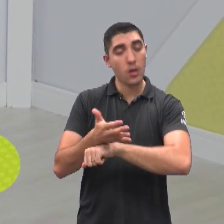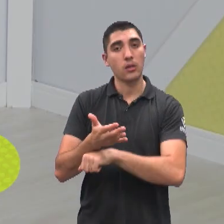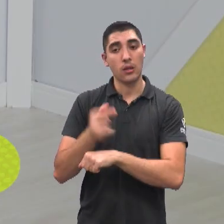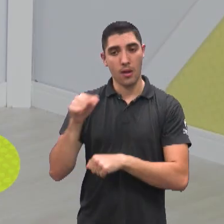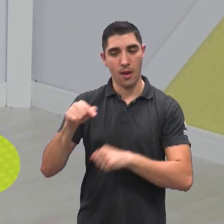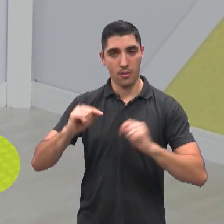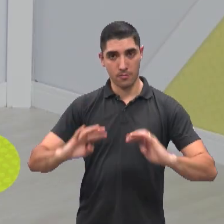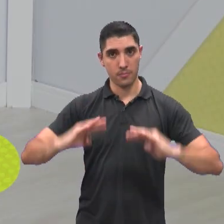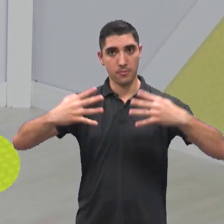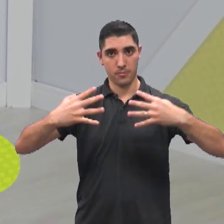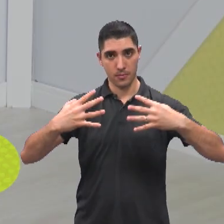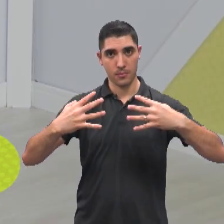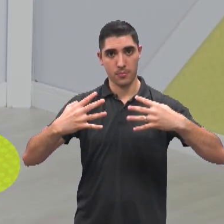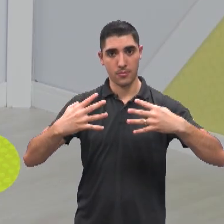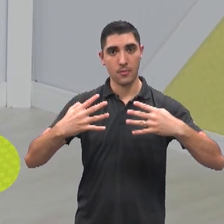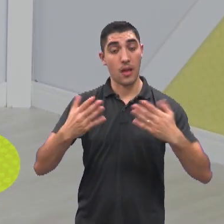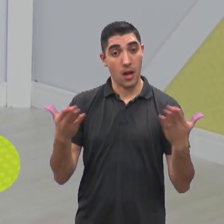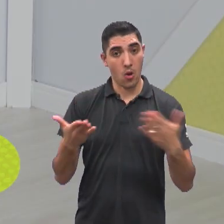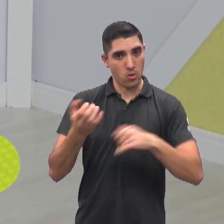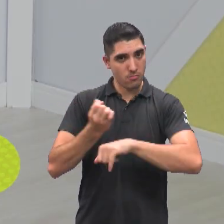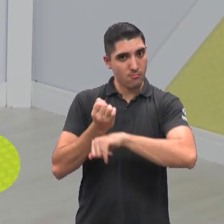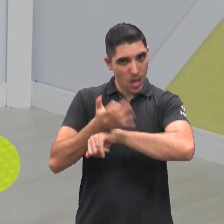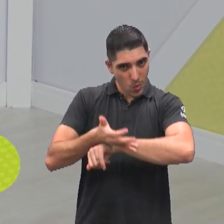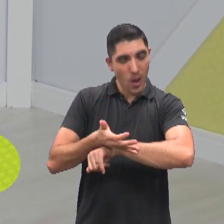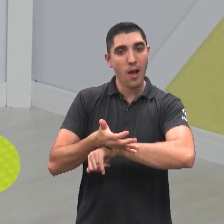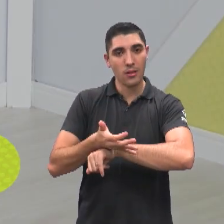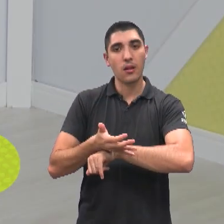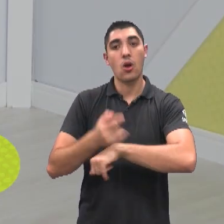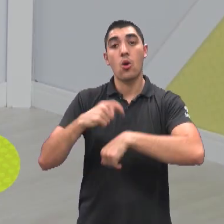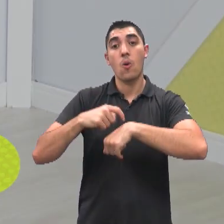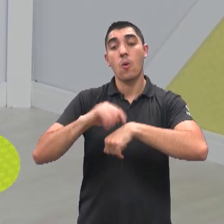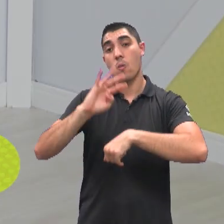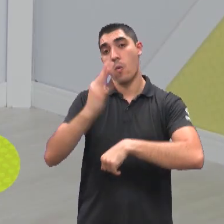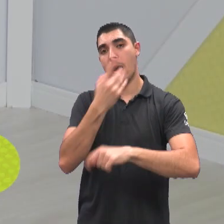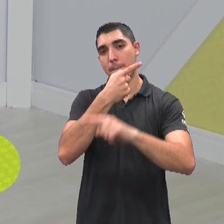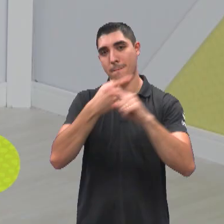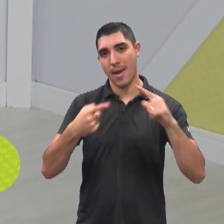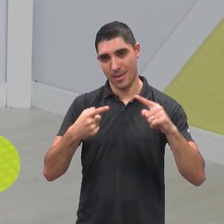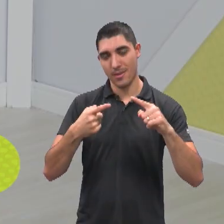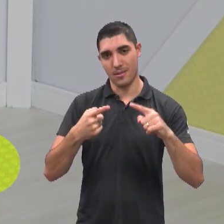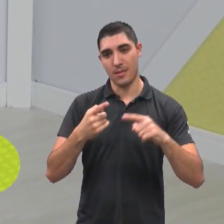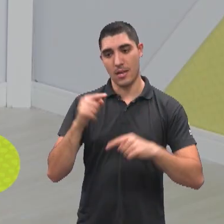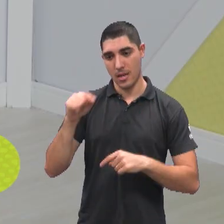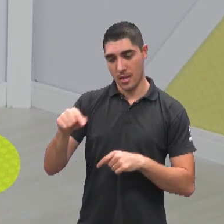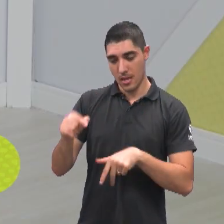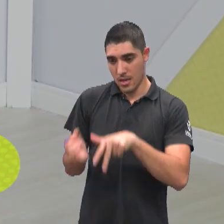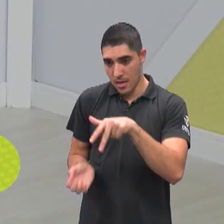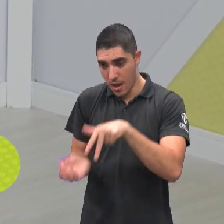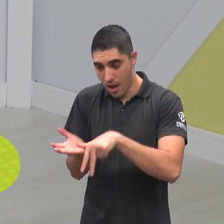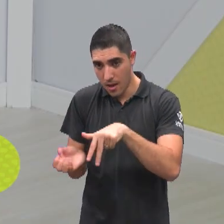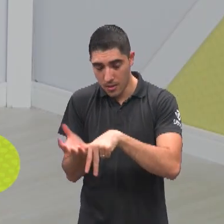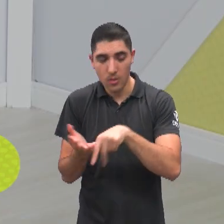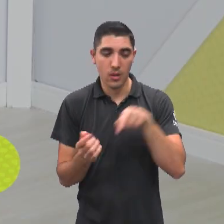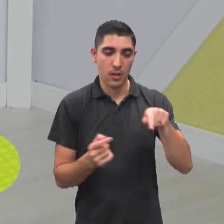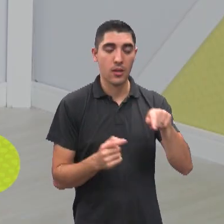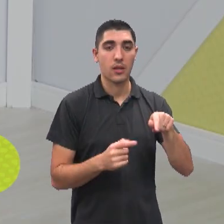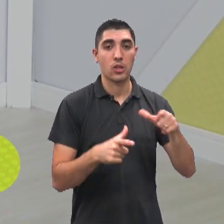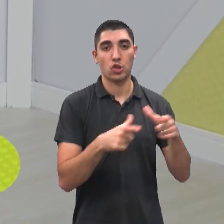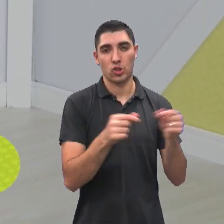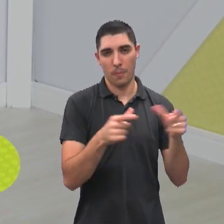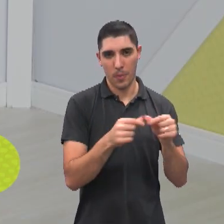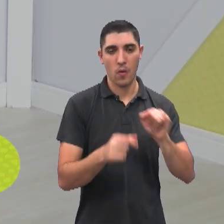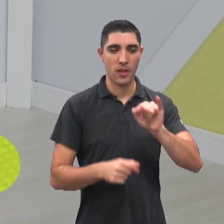né? Nessa madrugada, 4h30 da manhã, o Instituto Athlon contra o IVY do Japão. Vamos acompanhar e,